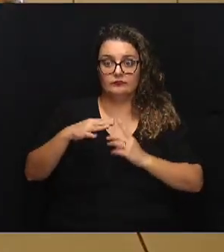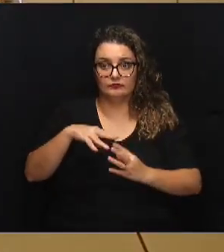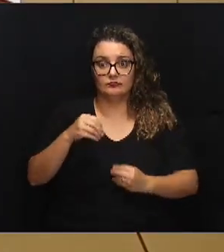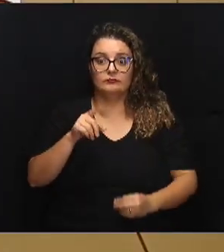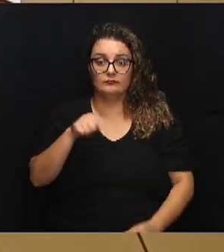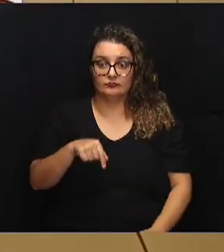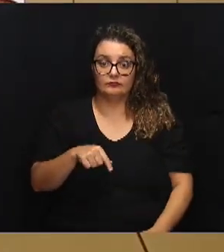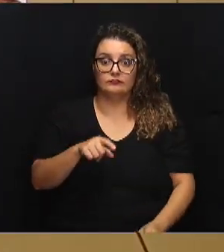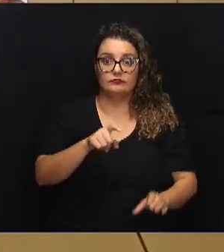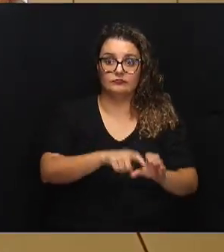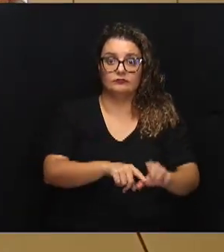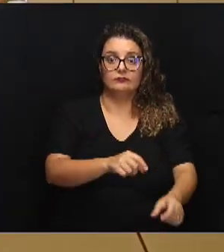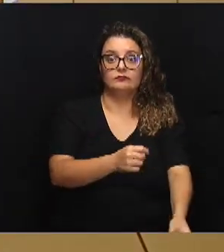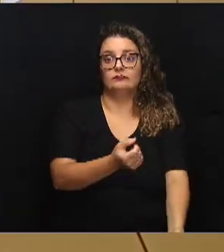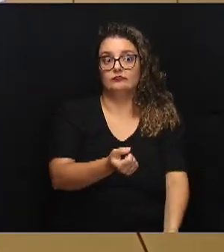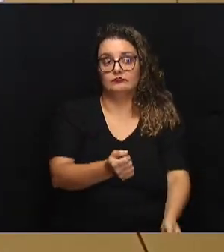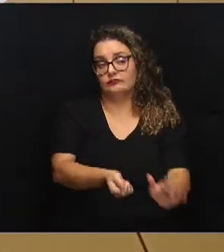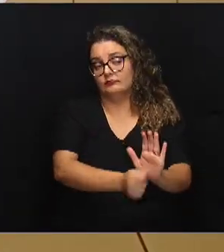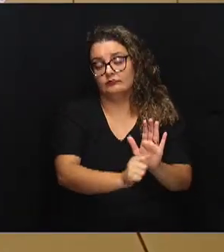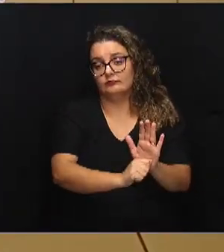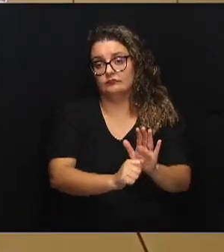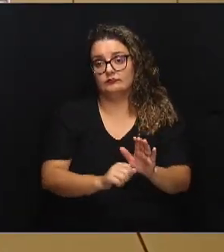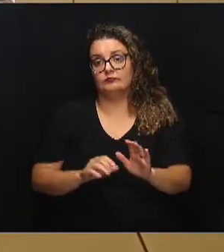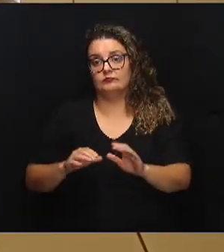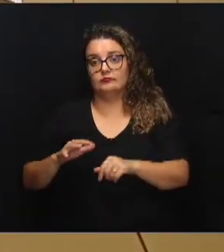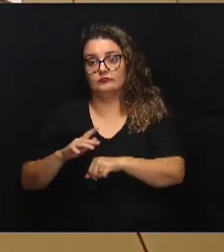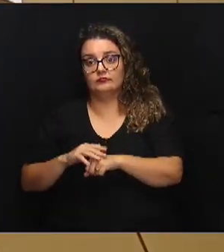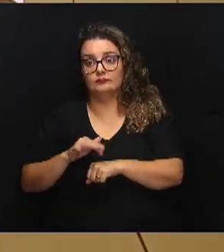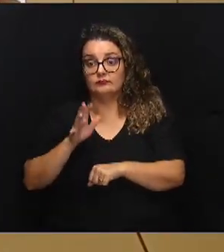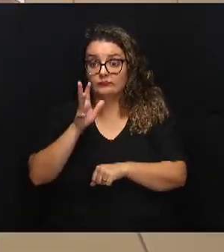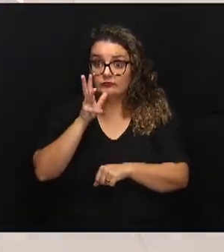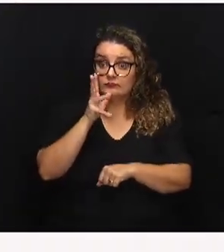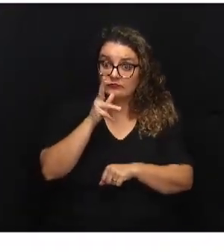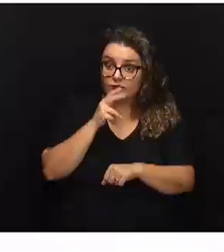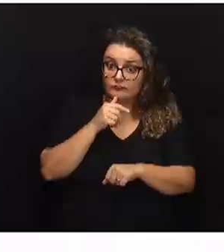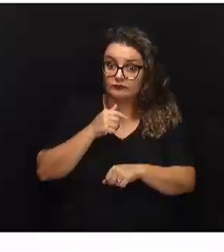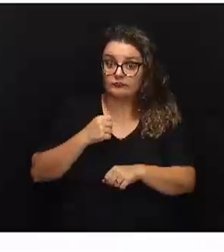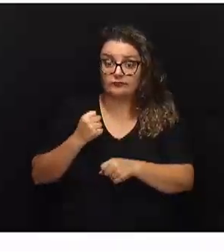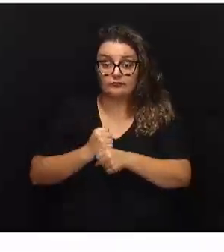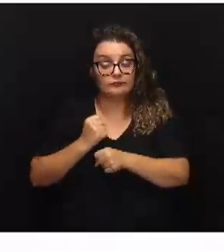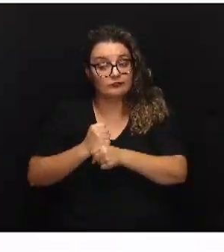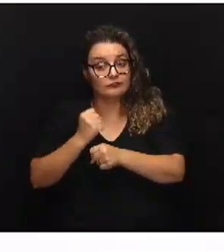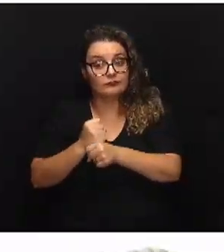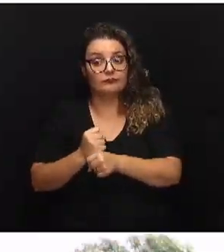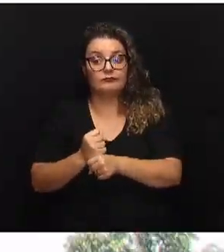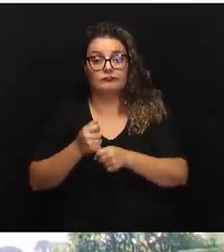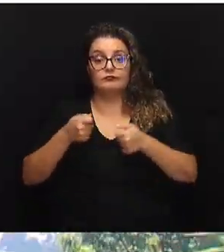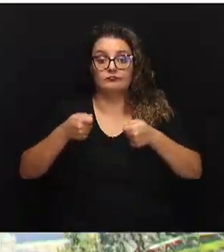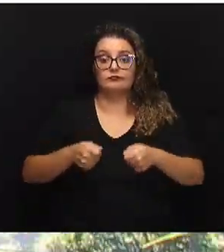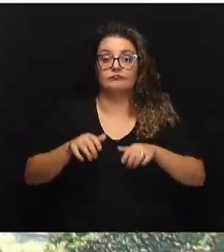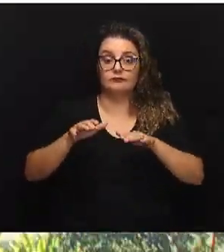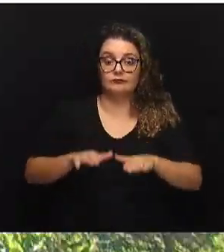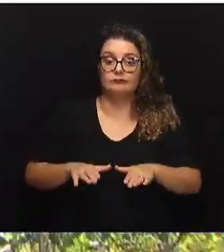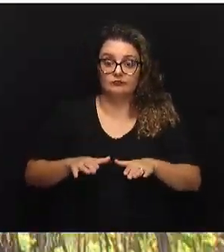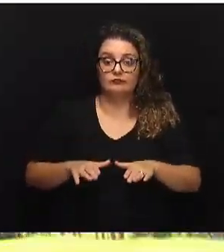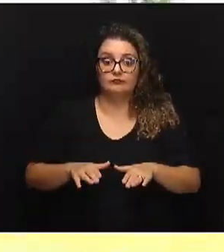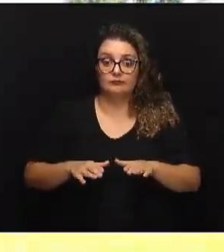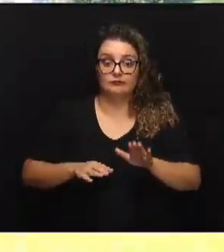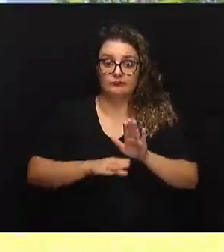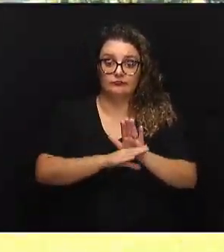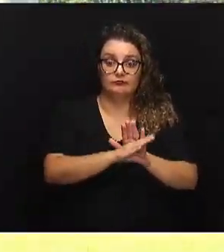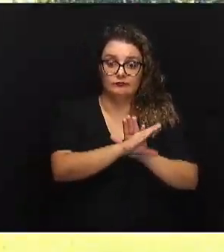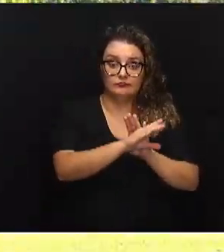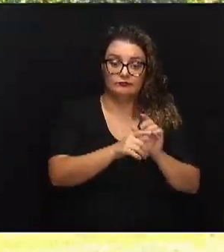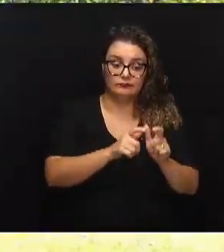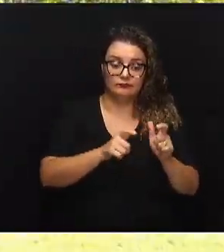dependência química. Uma doença classificada como lenta, leva-se anos para ela se instalar, progressiva,